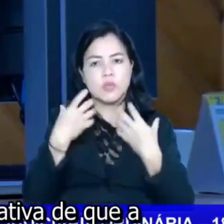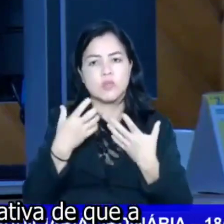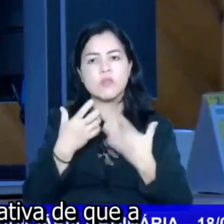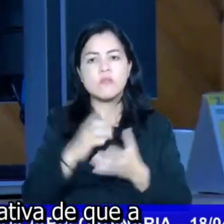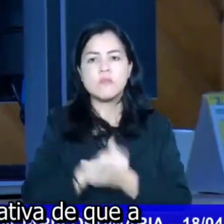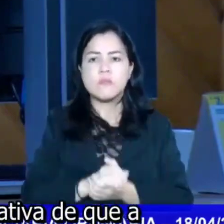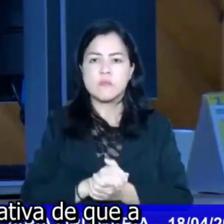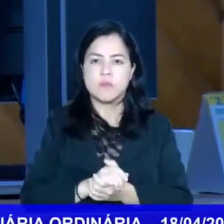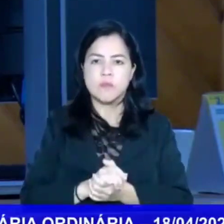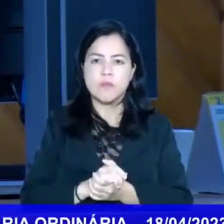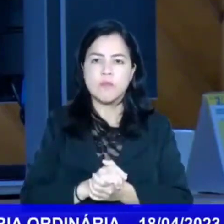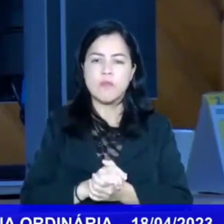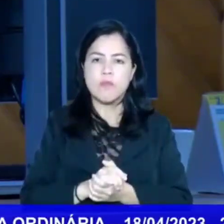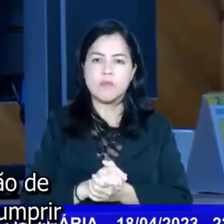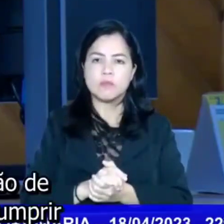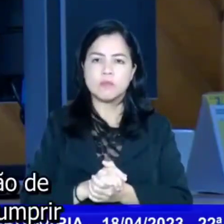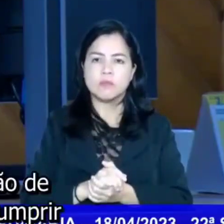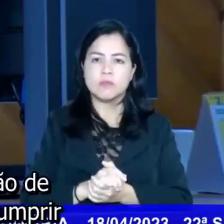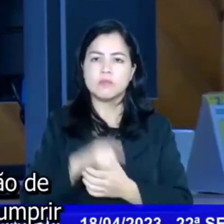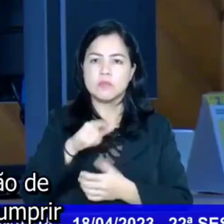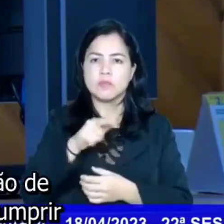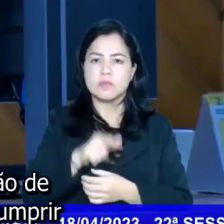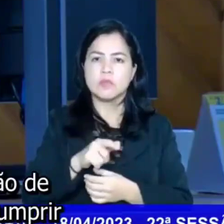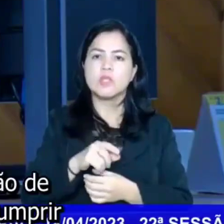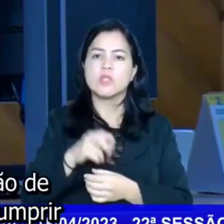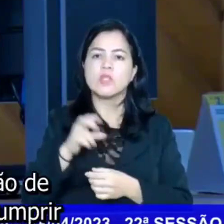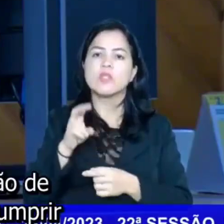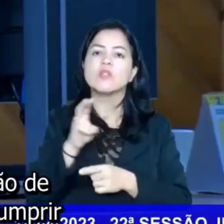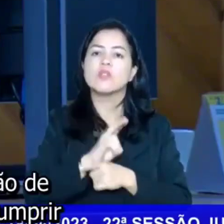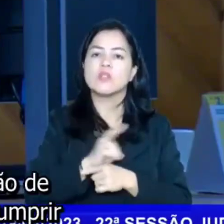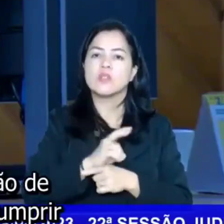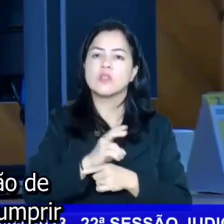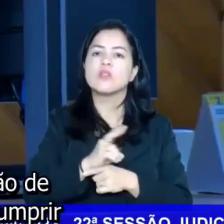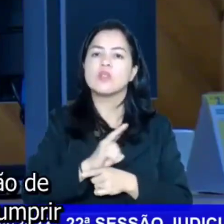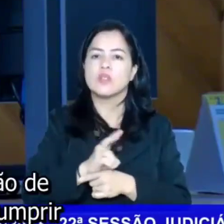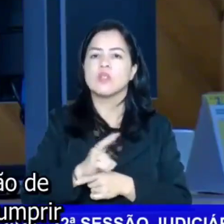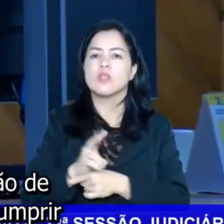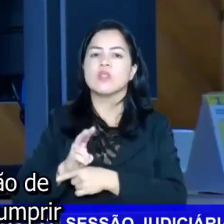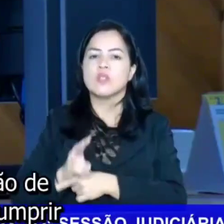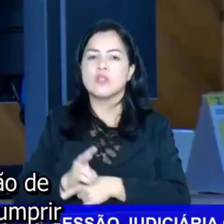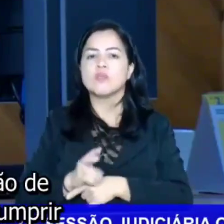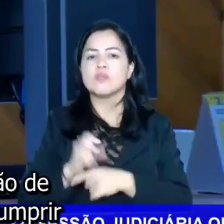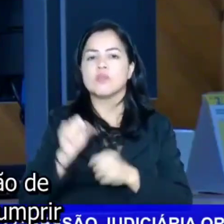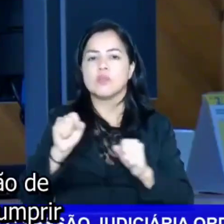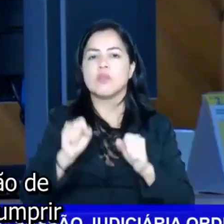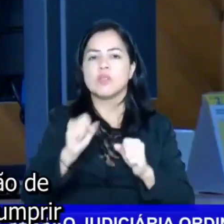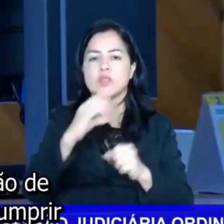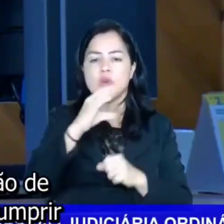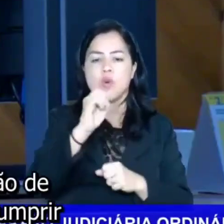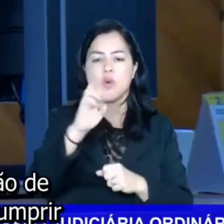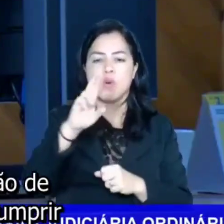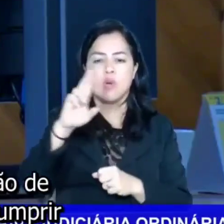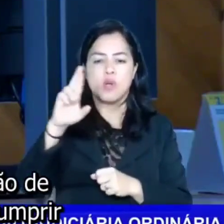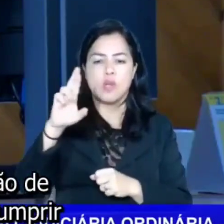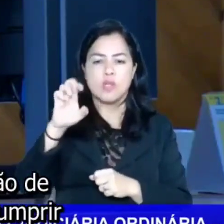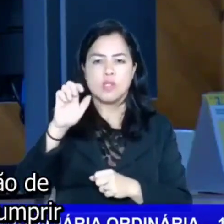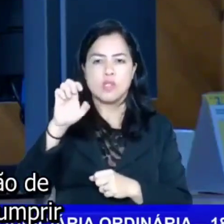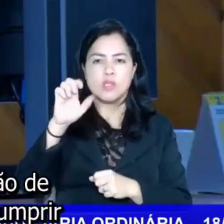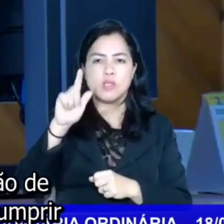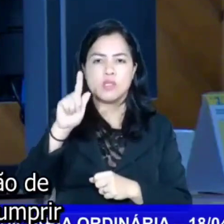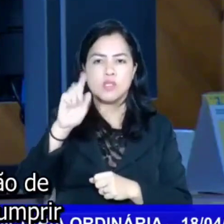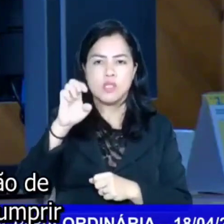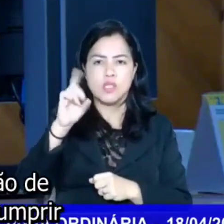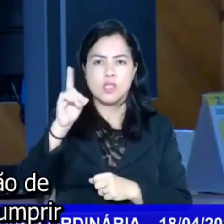que a corregedoria possa contribuir com a gestão de Vossa Excelência para que nós